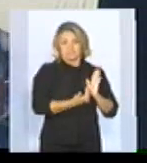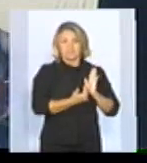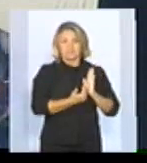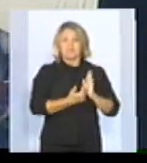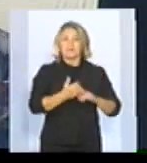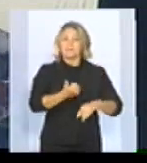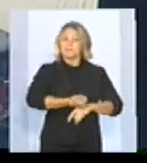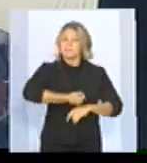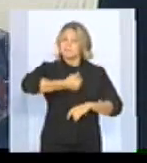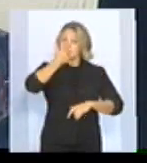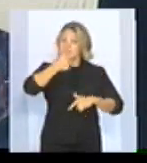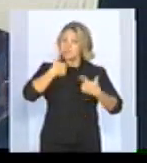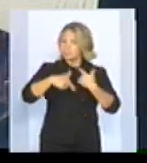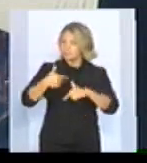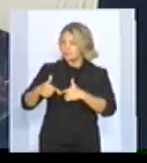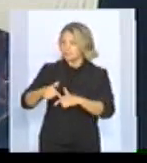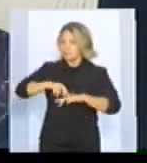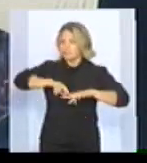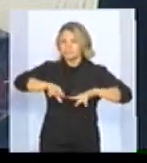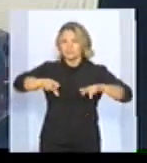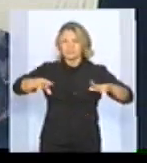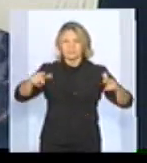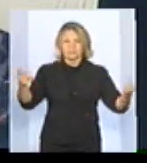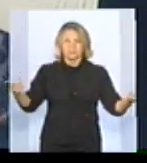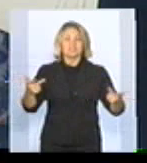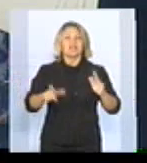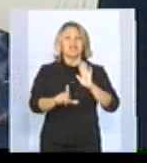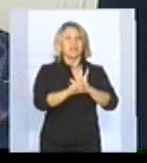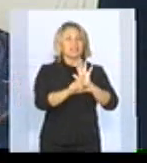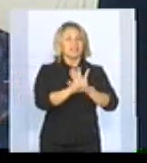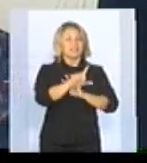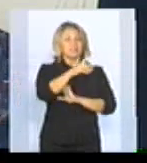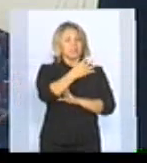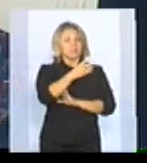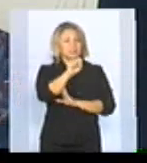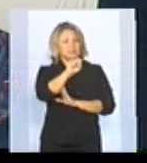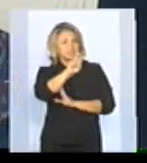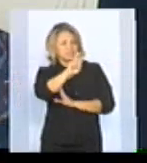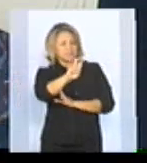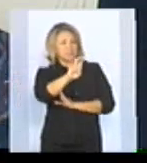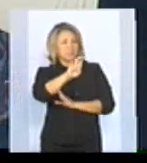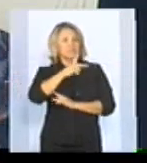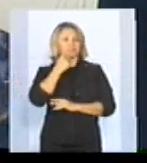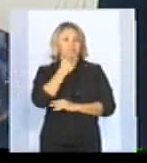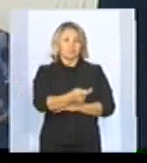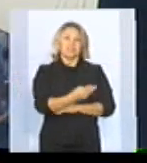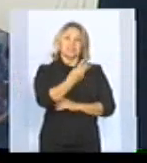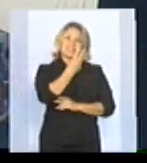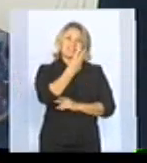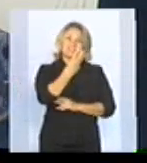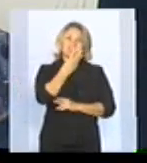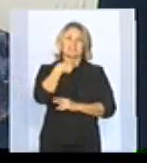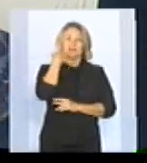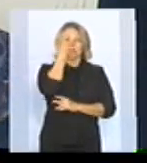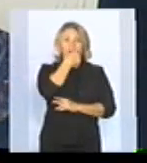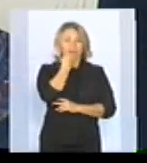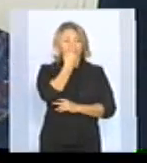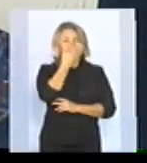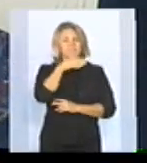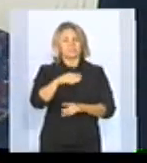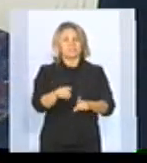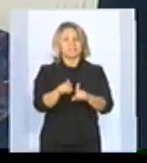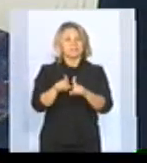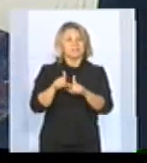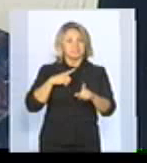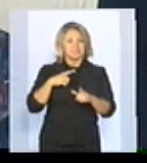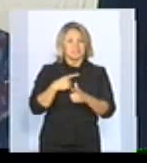maior diversidade, a Lei 12485 estabeleceu 3 horas e meia semanais de conteúdos brasileiros no canais de espaço